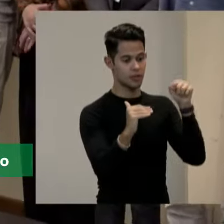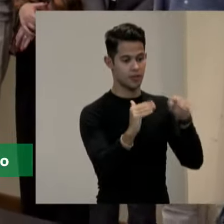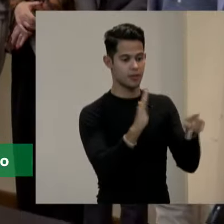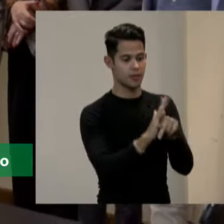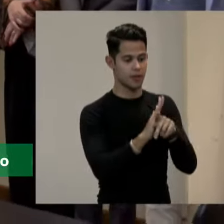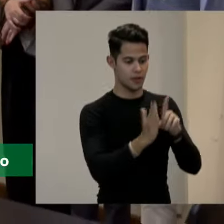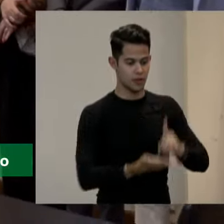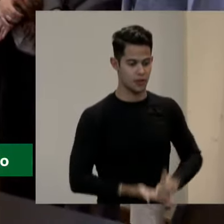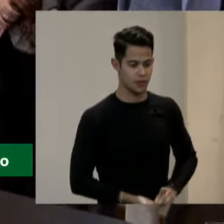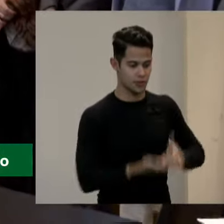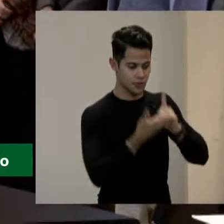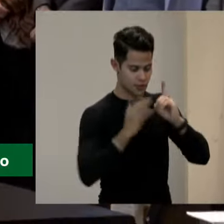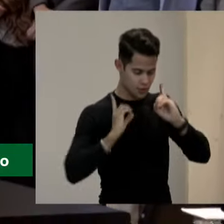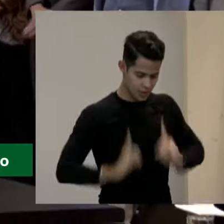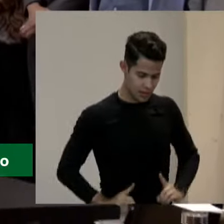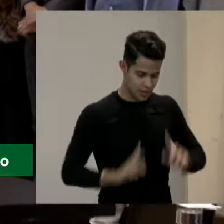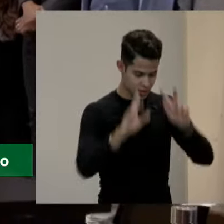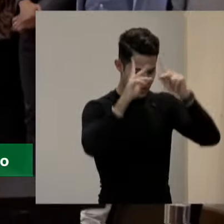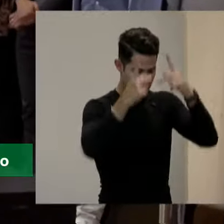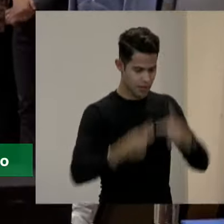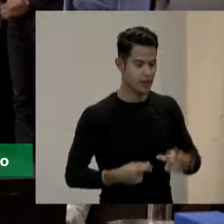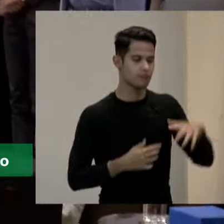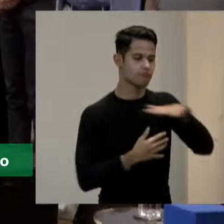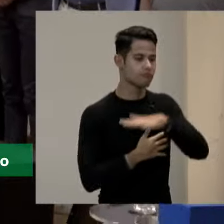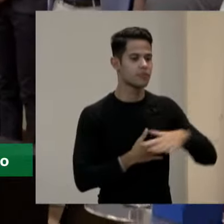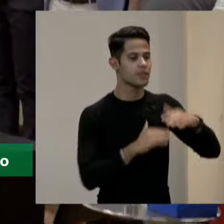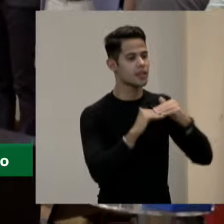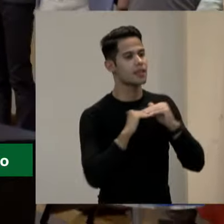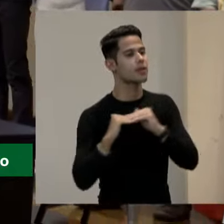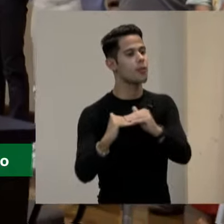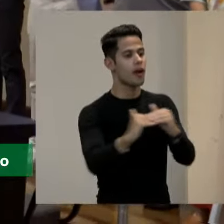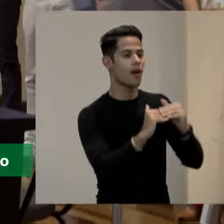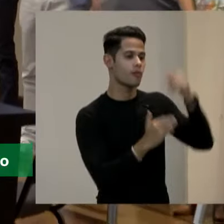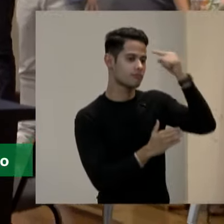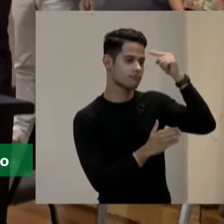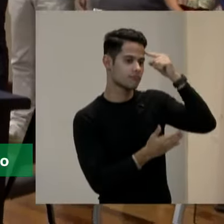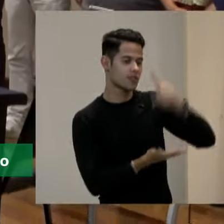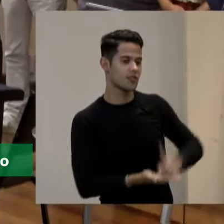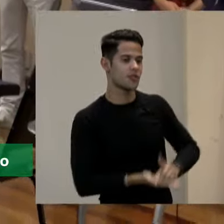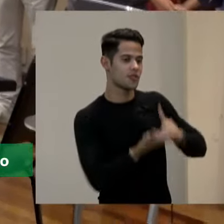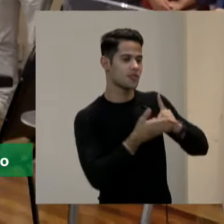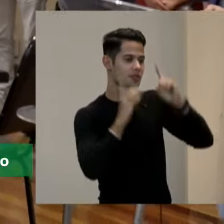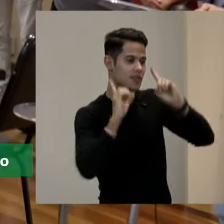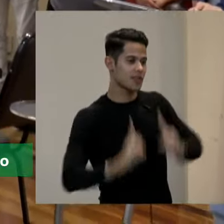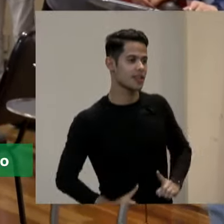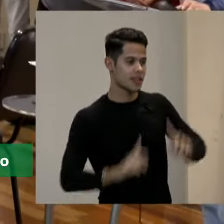humana. Somos todos iguais do ponto de vista de dignidade humana.